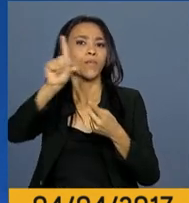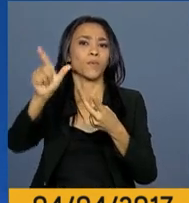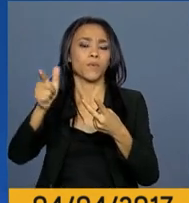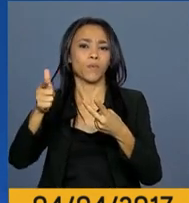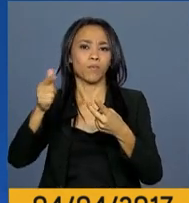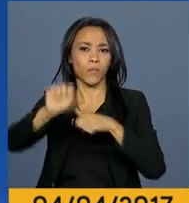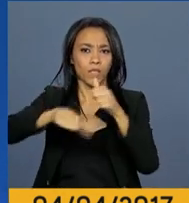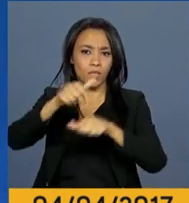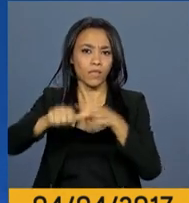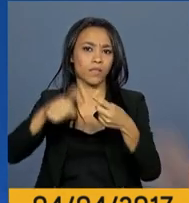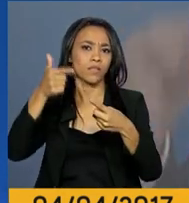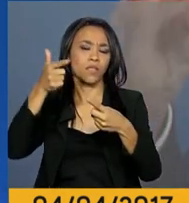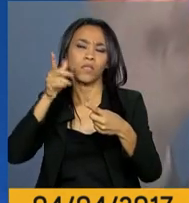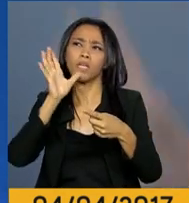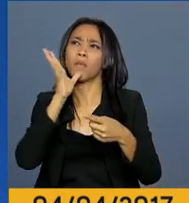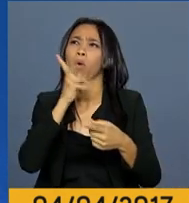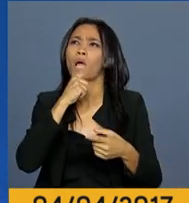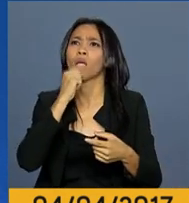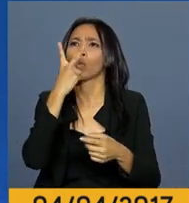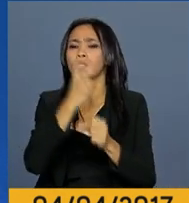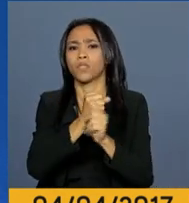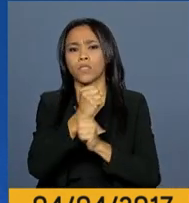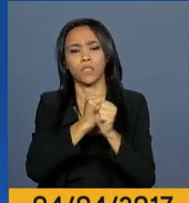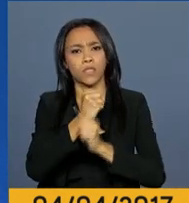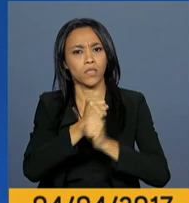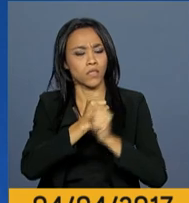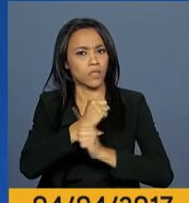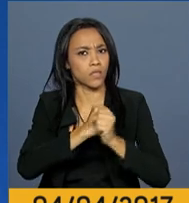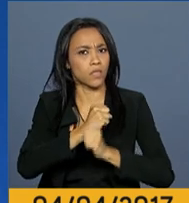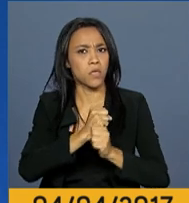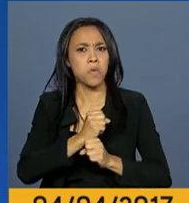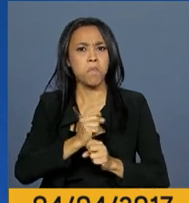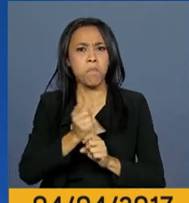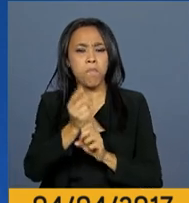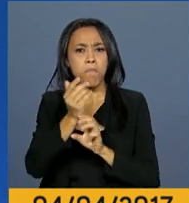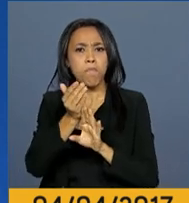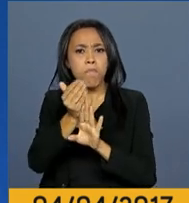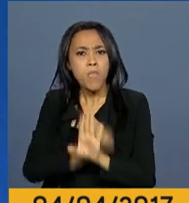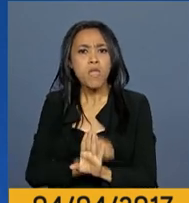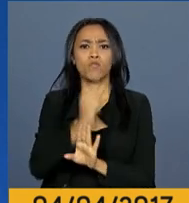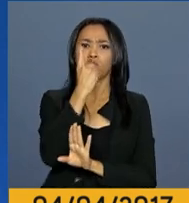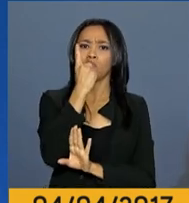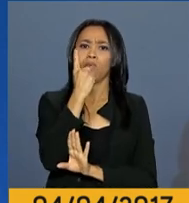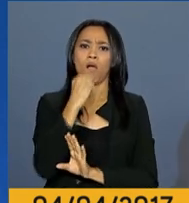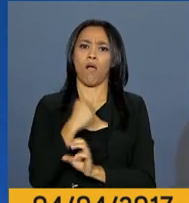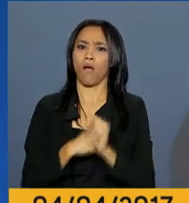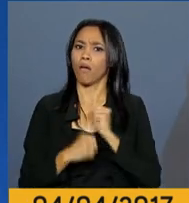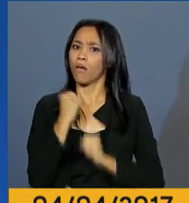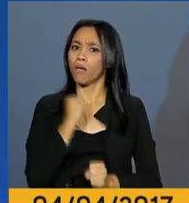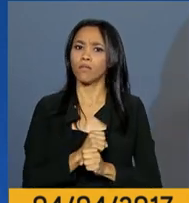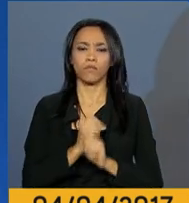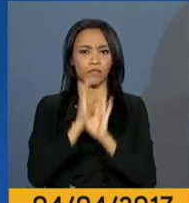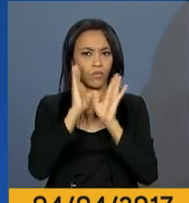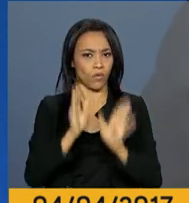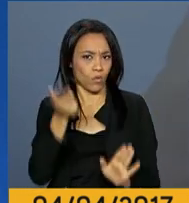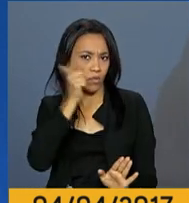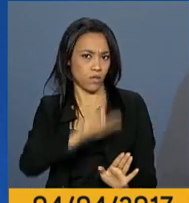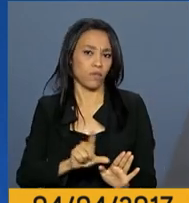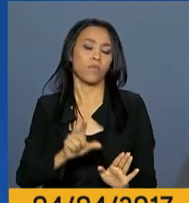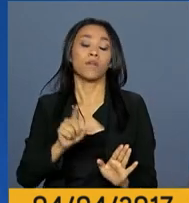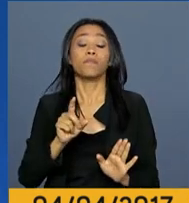iriam demorar 2 anos, nós estamos fazendo em menos de 1 ano, 1 ano e meio, se tanto, nós vamos nos empenhar também